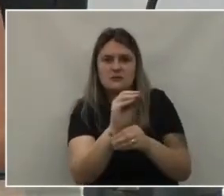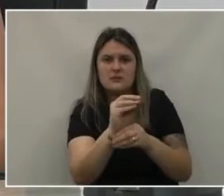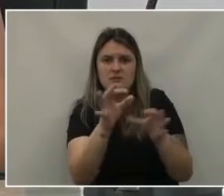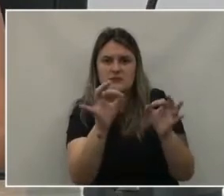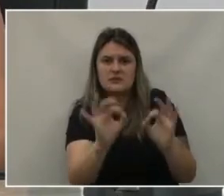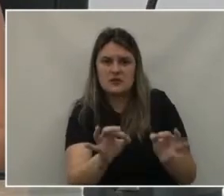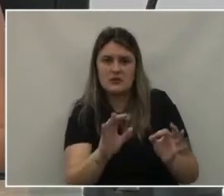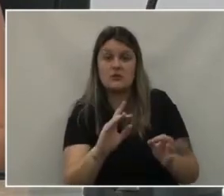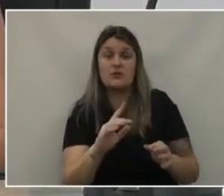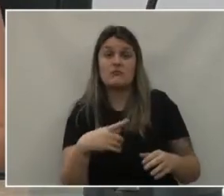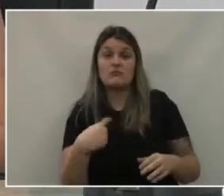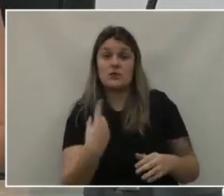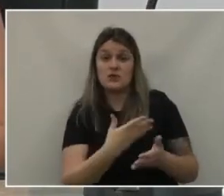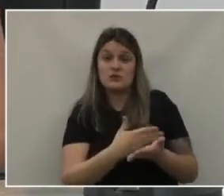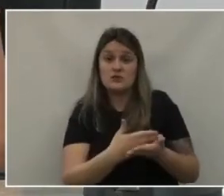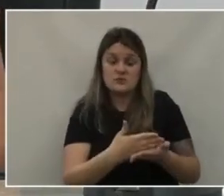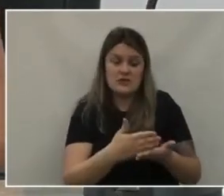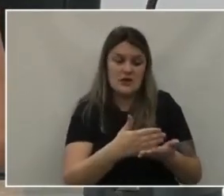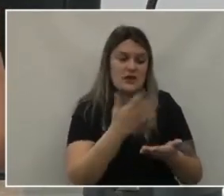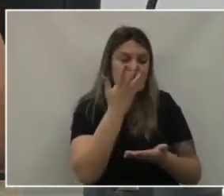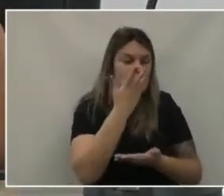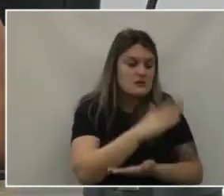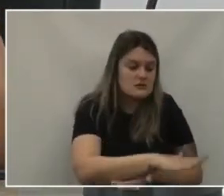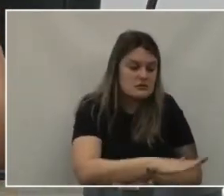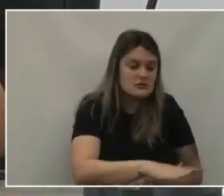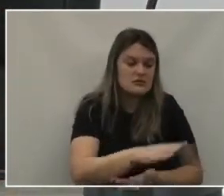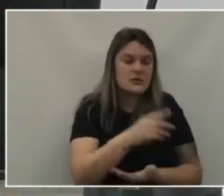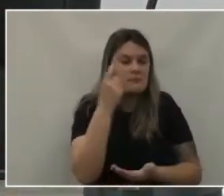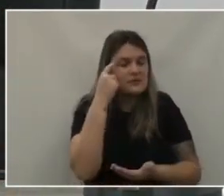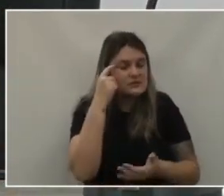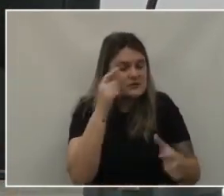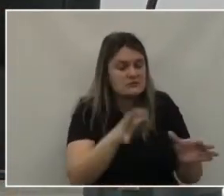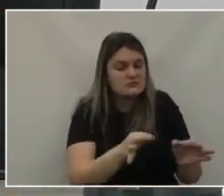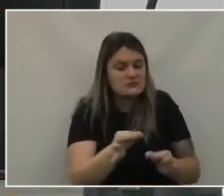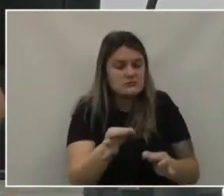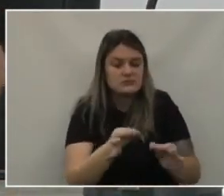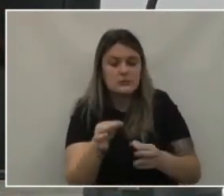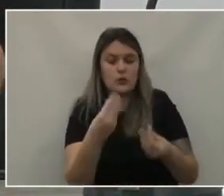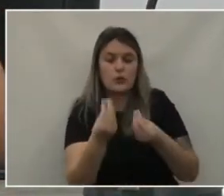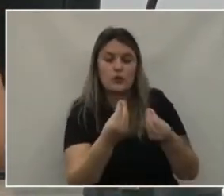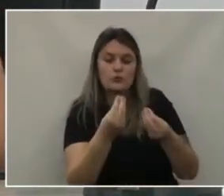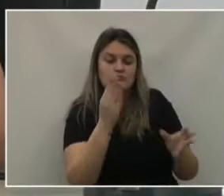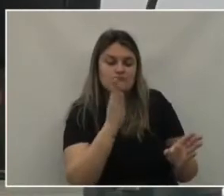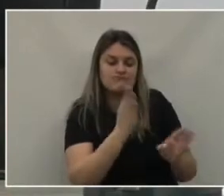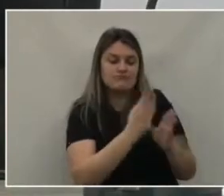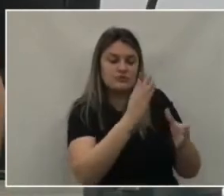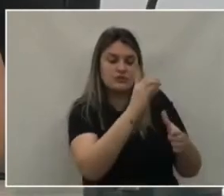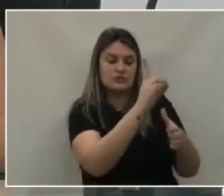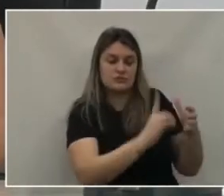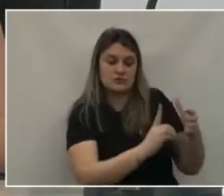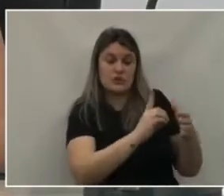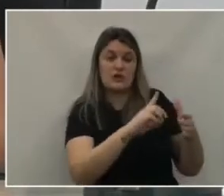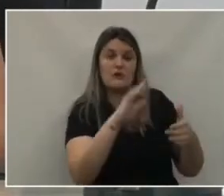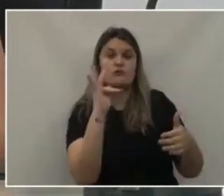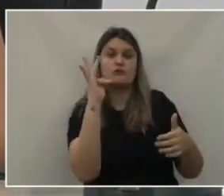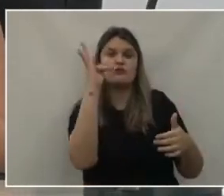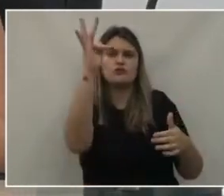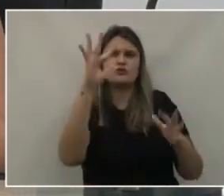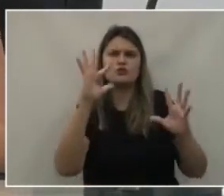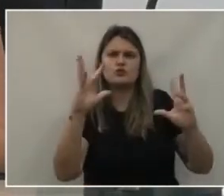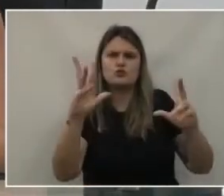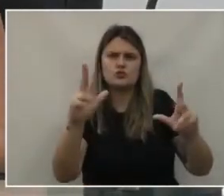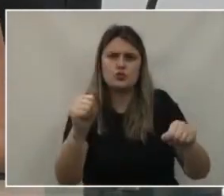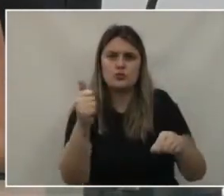E nós temos que começar de pequenos, pensar nisso, criar uma organização para que, mais à frente, todas essas